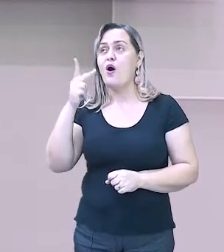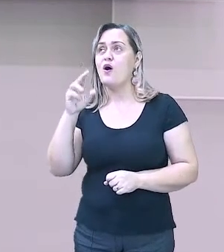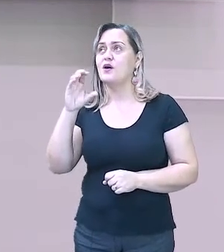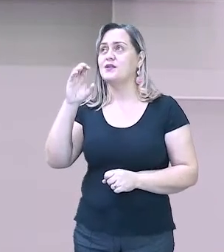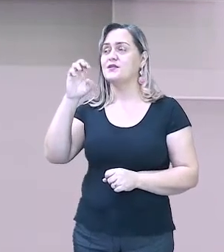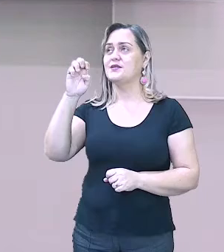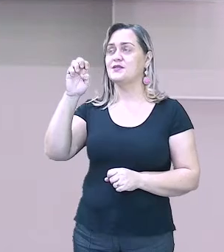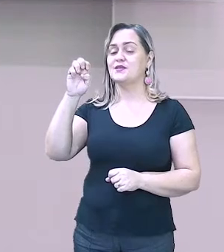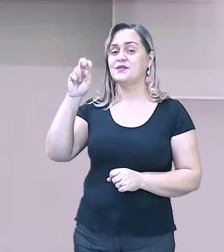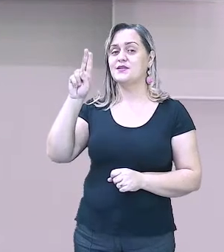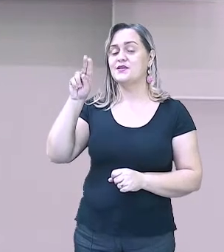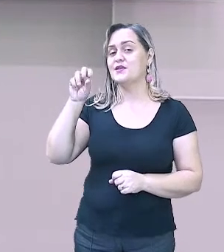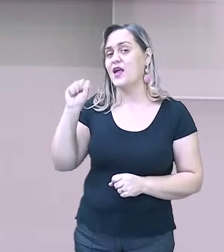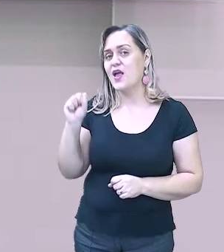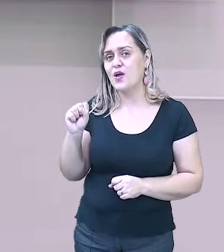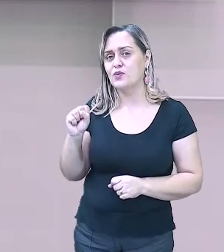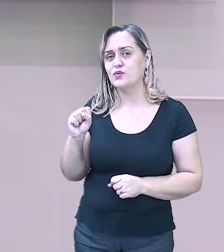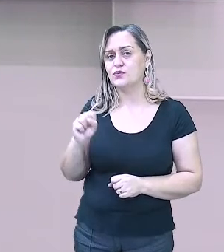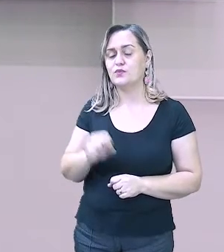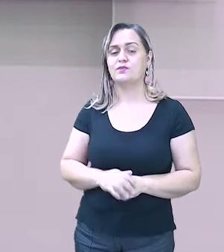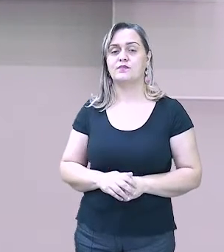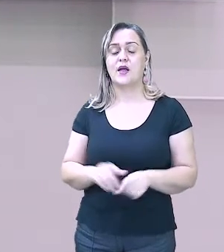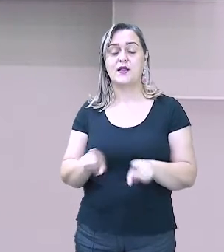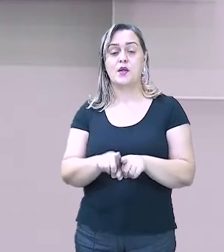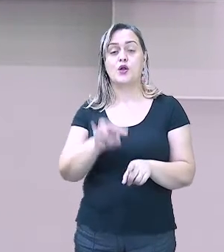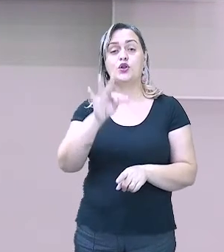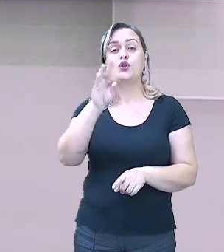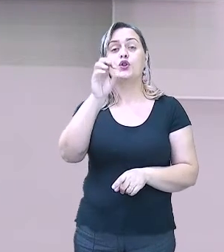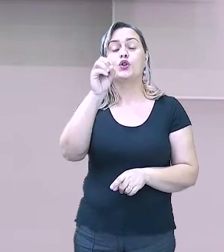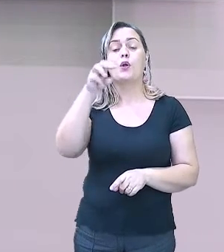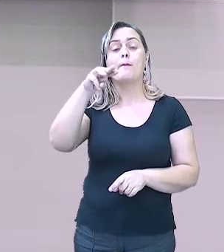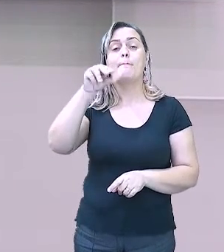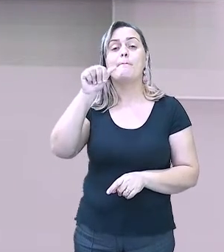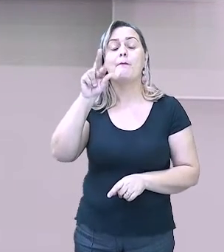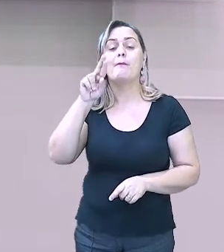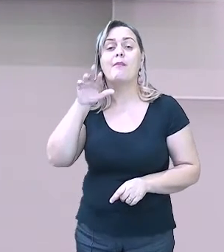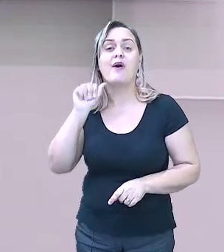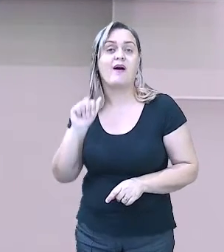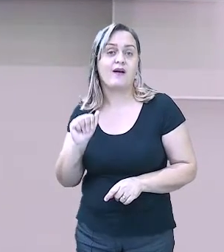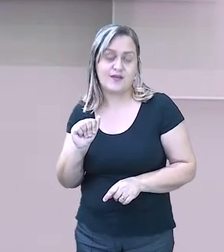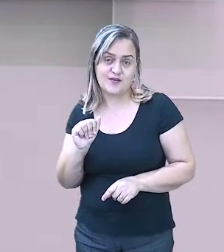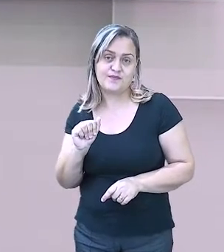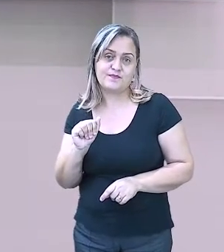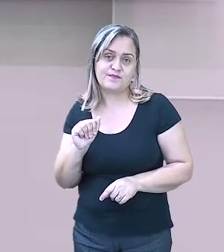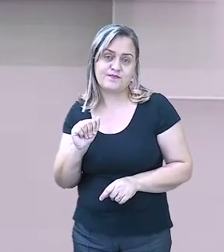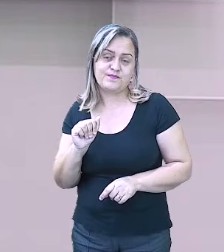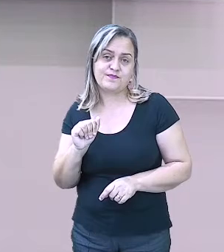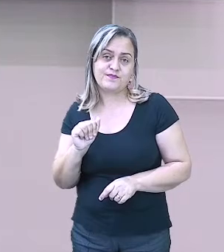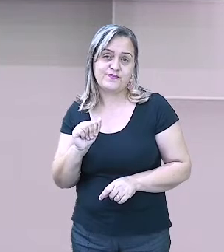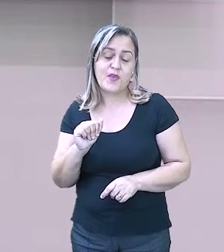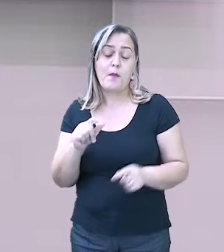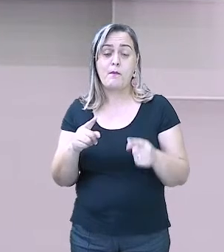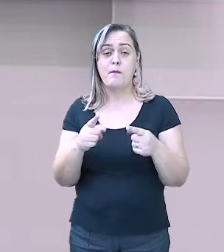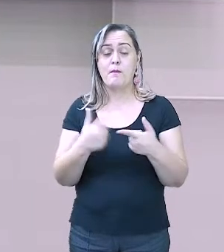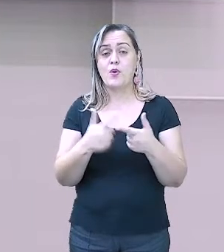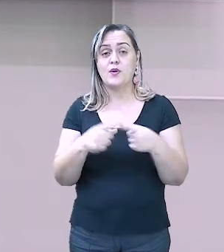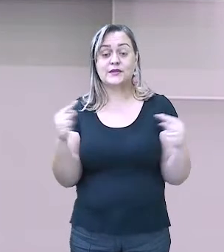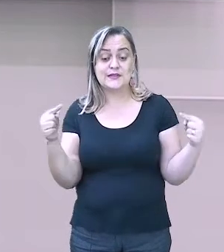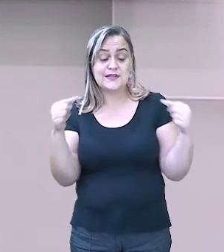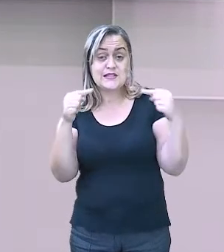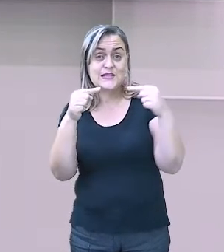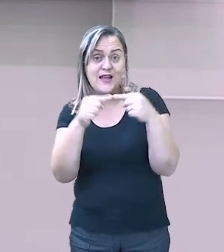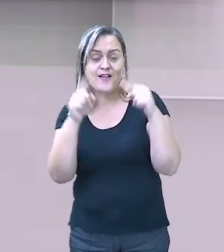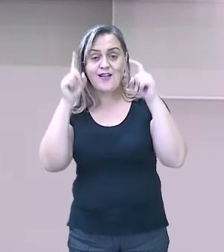tomara. Essas palavras, elas estão totalmente relacionadas com as nossas expressões